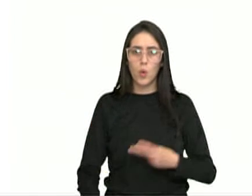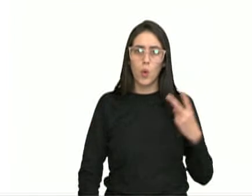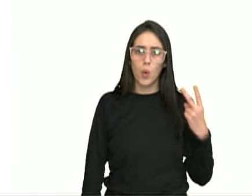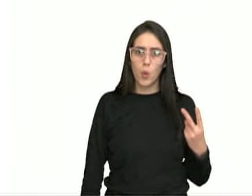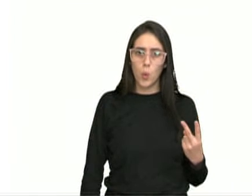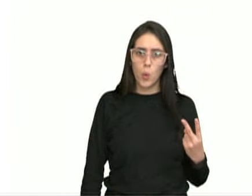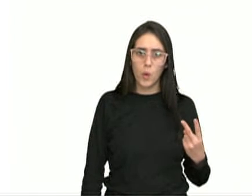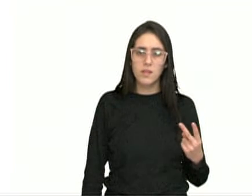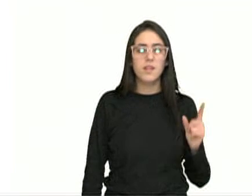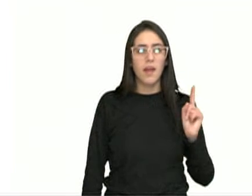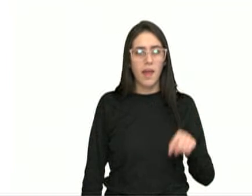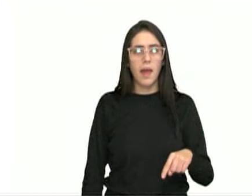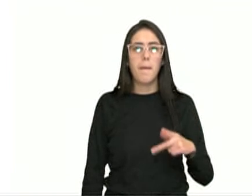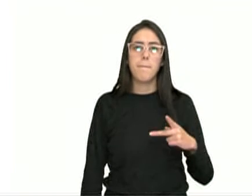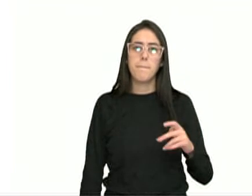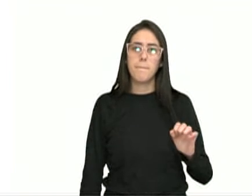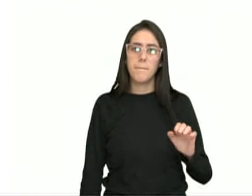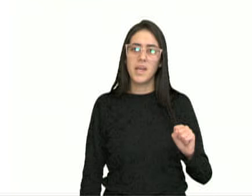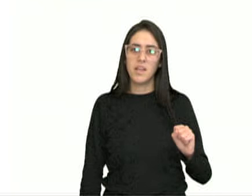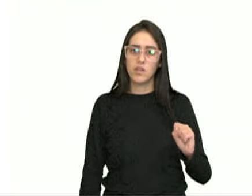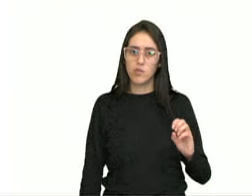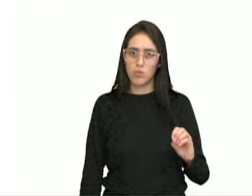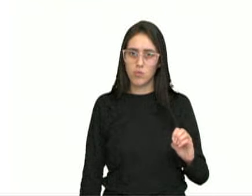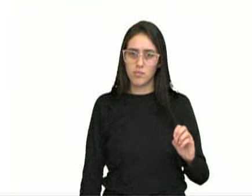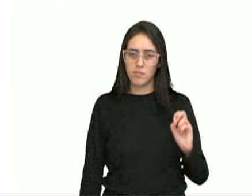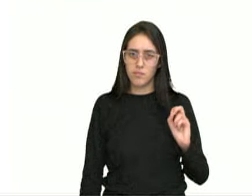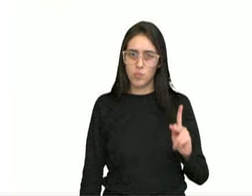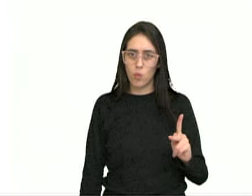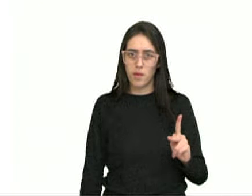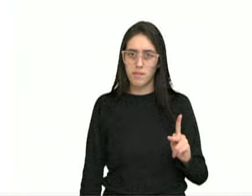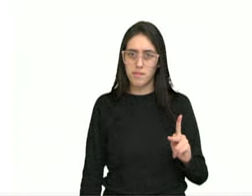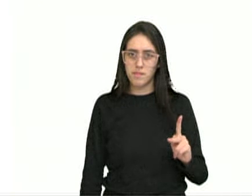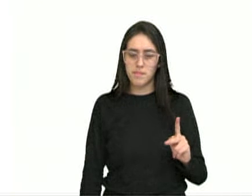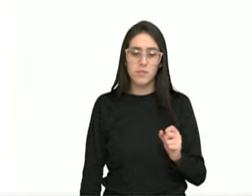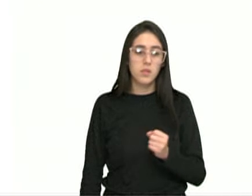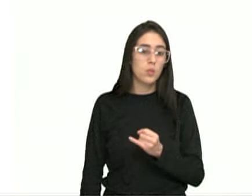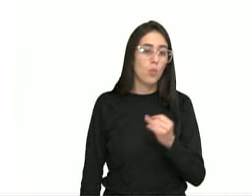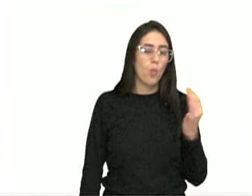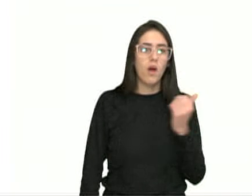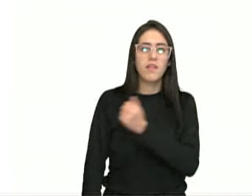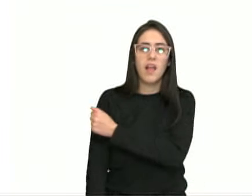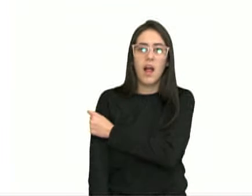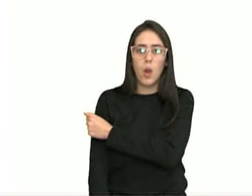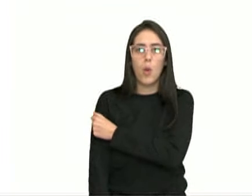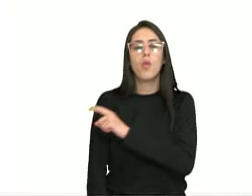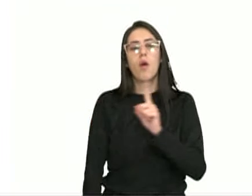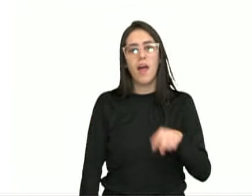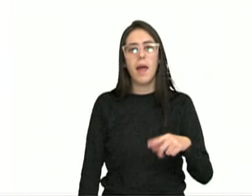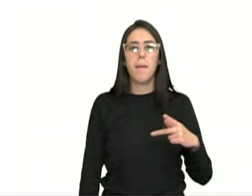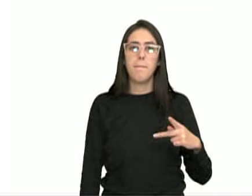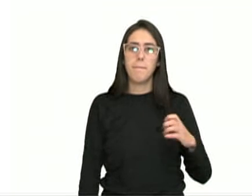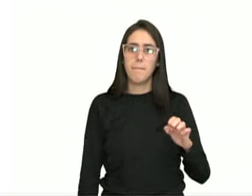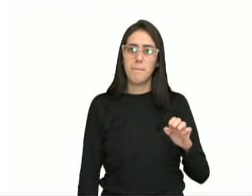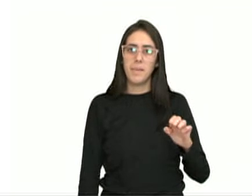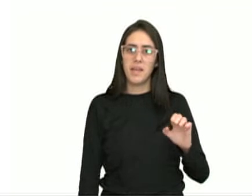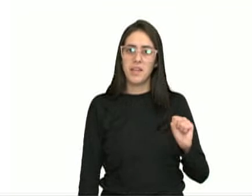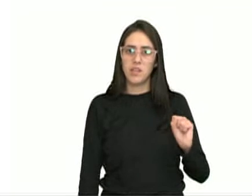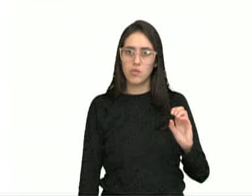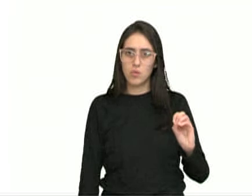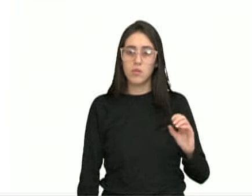ele vai ser o meu peso, ok? A quantidade de alunos vai ser o meu peso. Então, eu somo esses